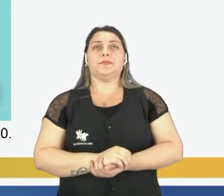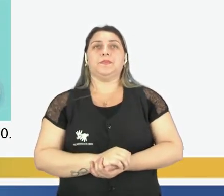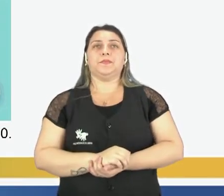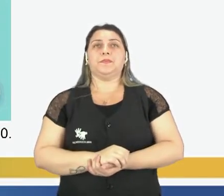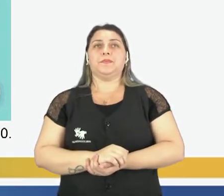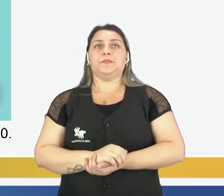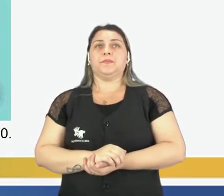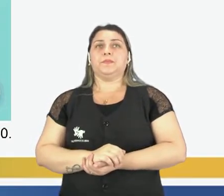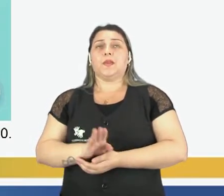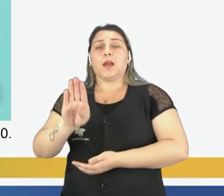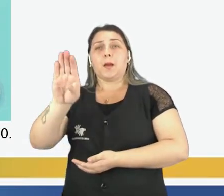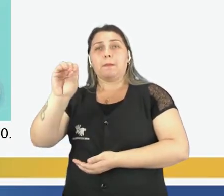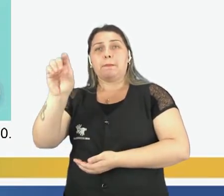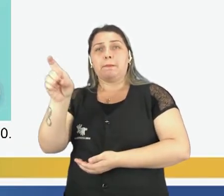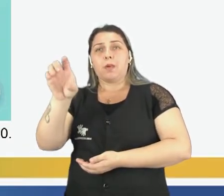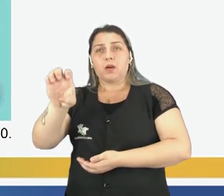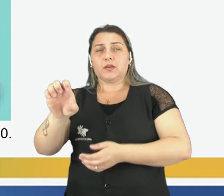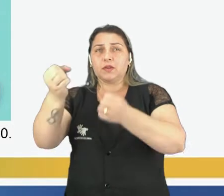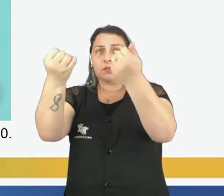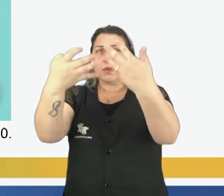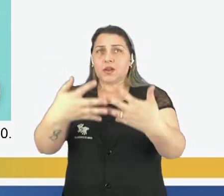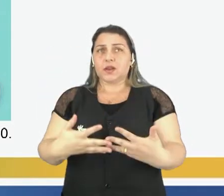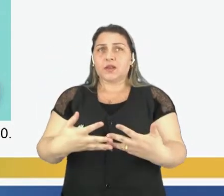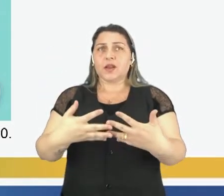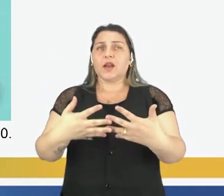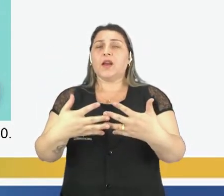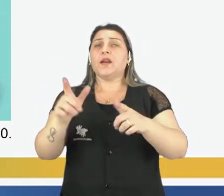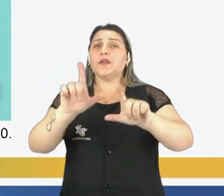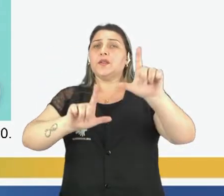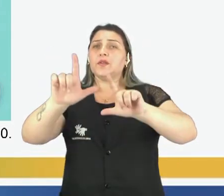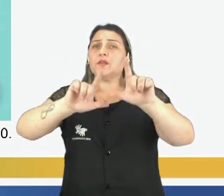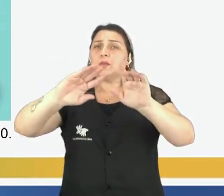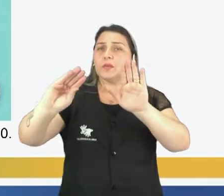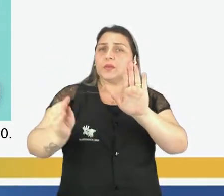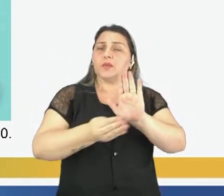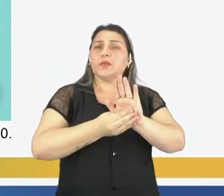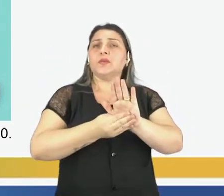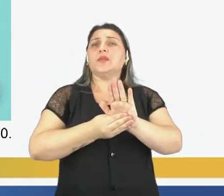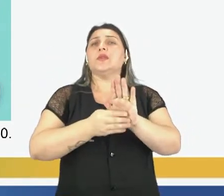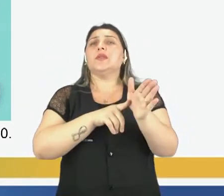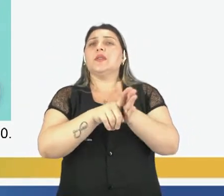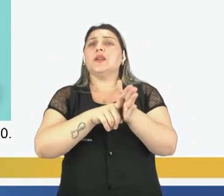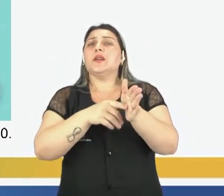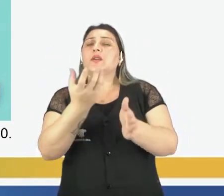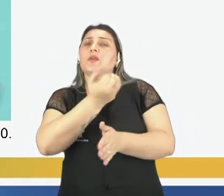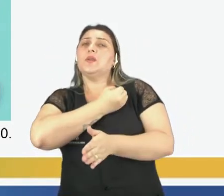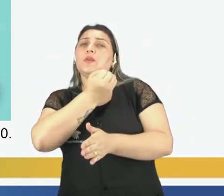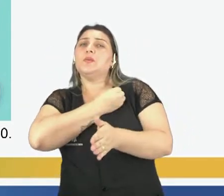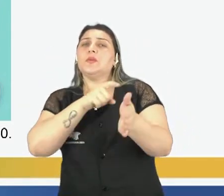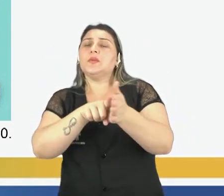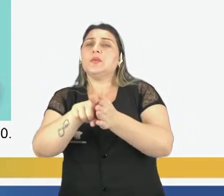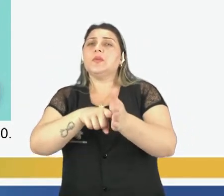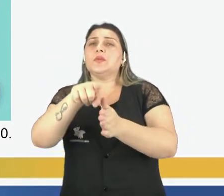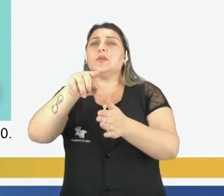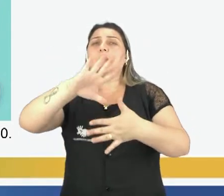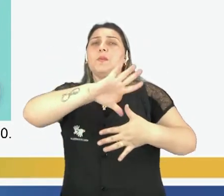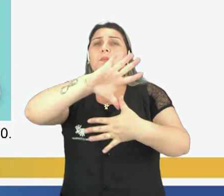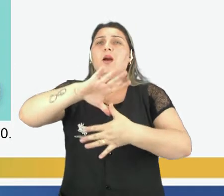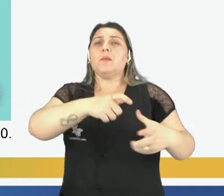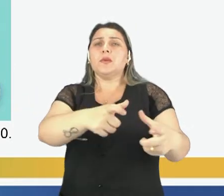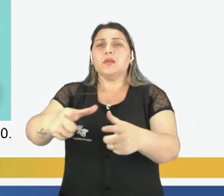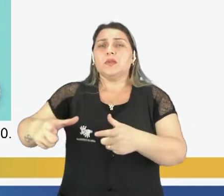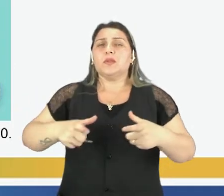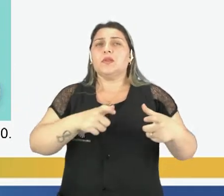Box explicativo: quadro com informação suplementar, como dados numéricos de pesquisa, mapas de